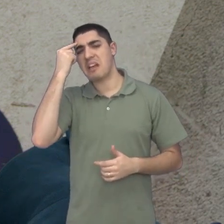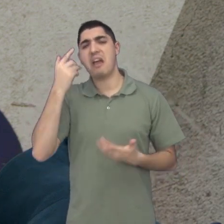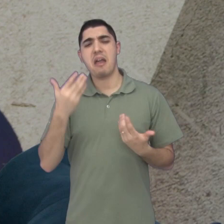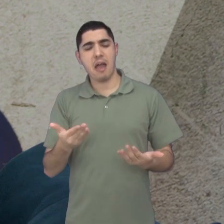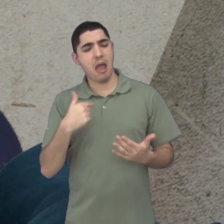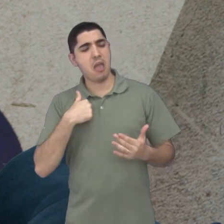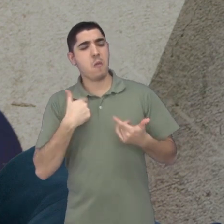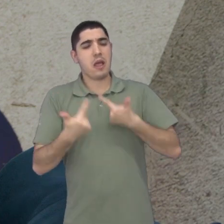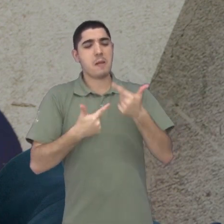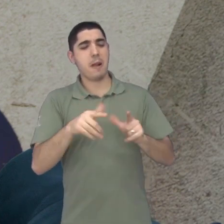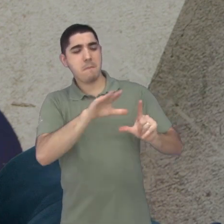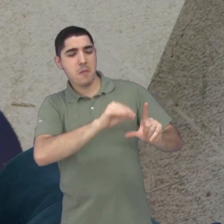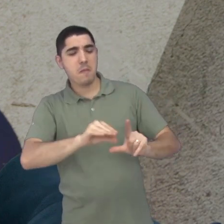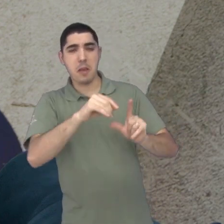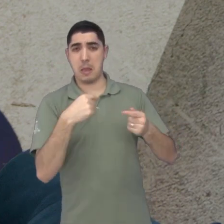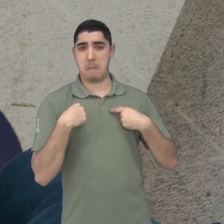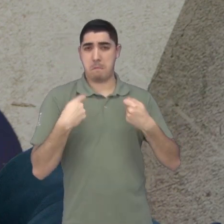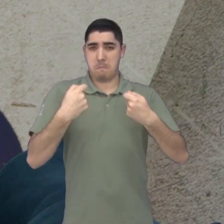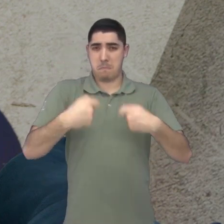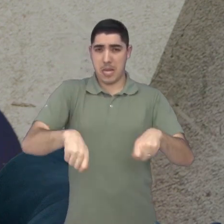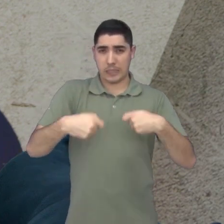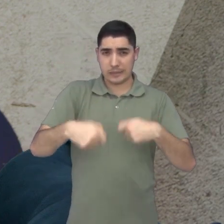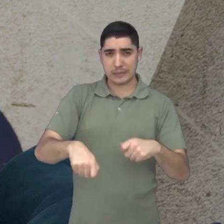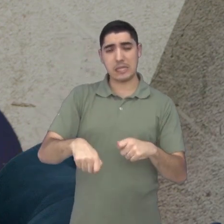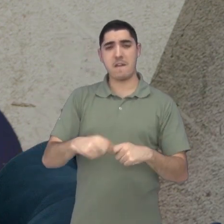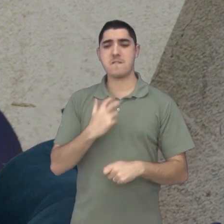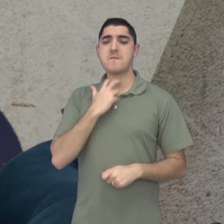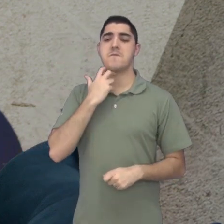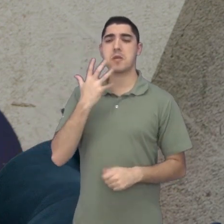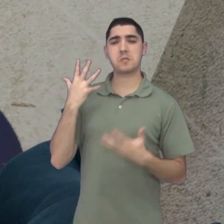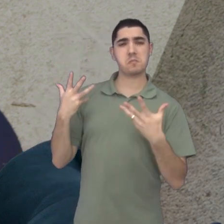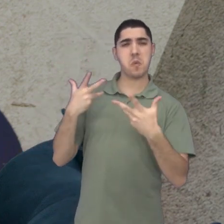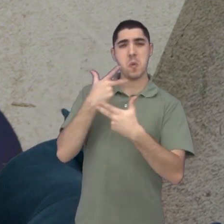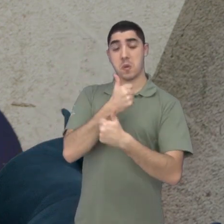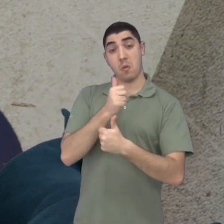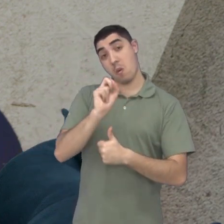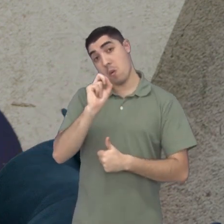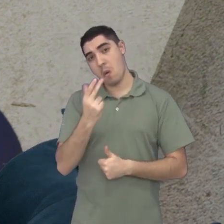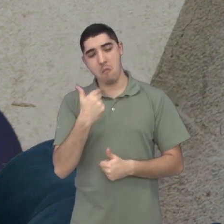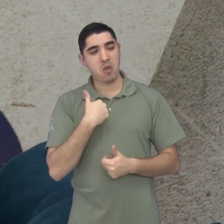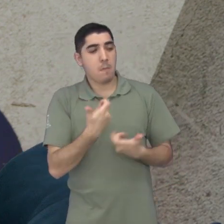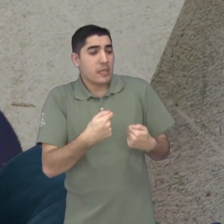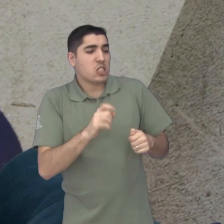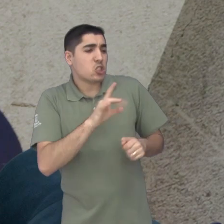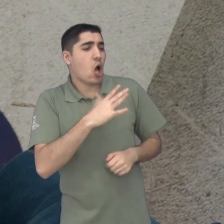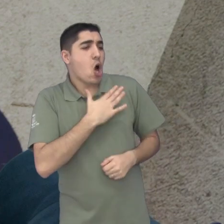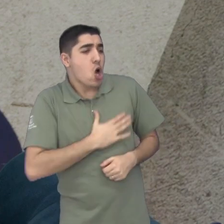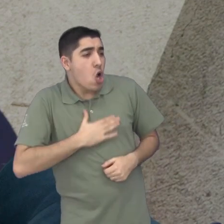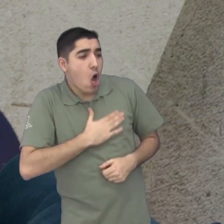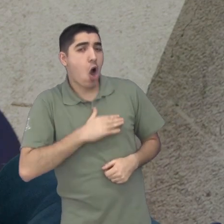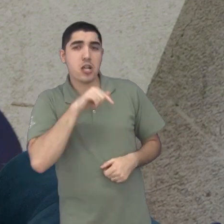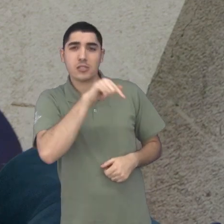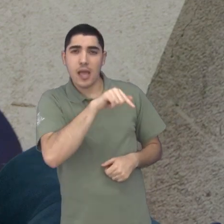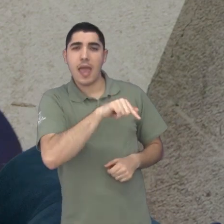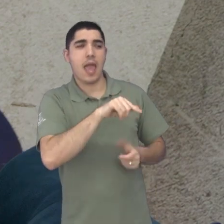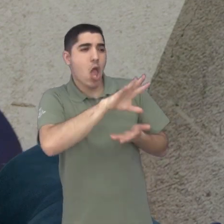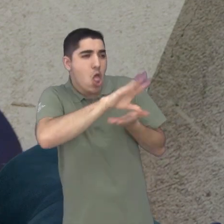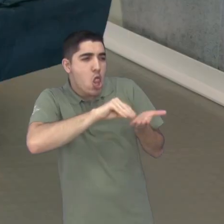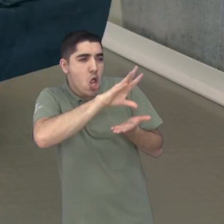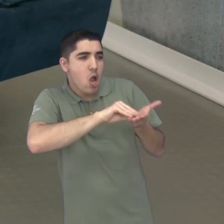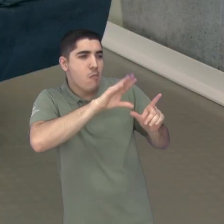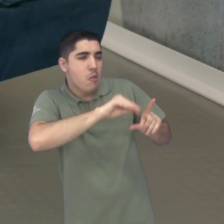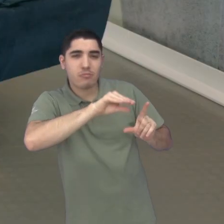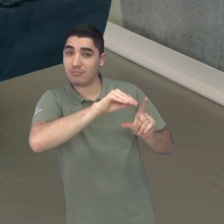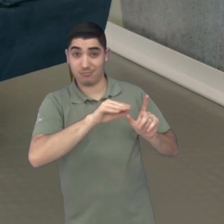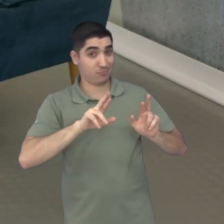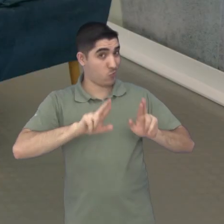para ser um dublador profissional é preciso ter uma voz bonita, ou então apenas gostar muito de fazer imitações, hein,